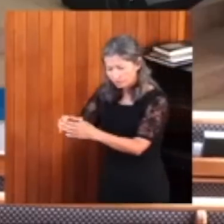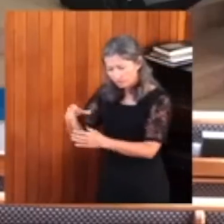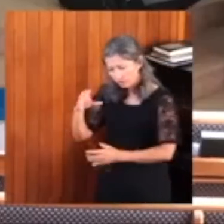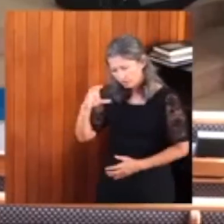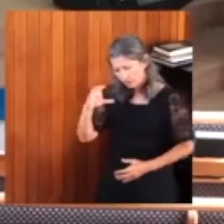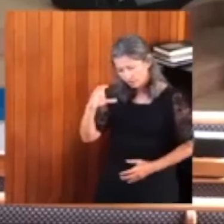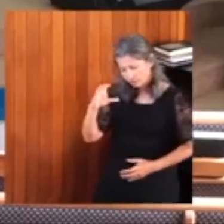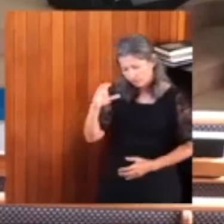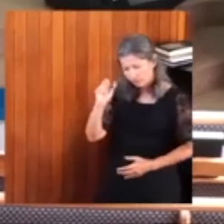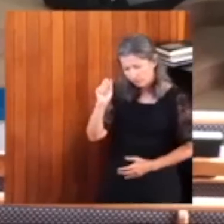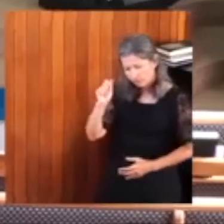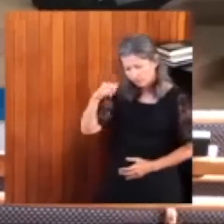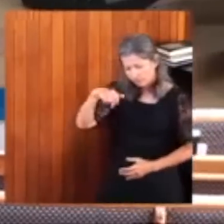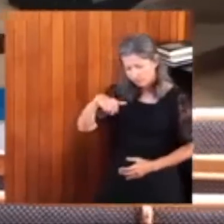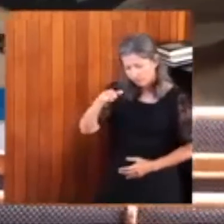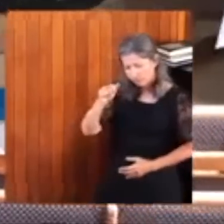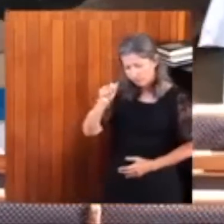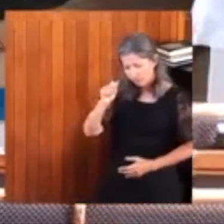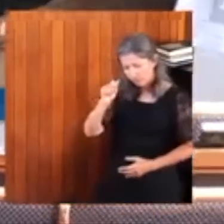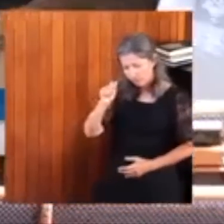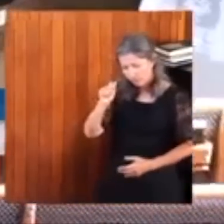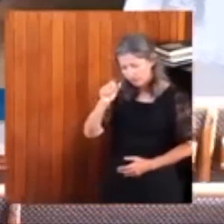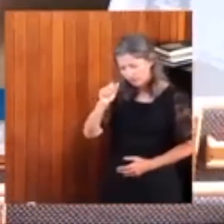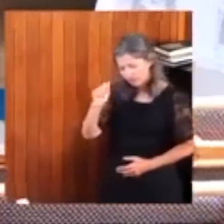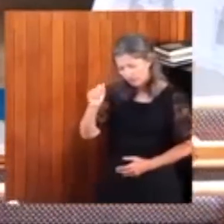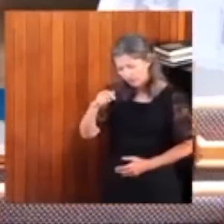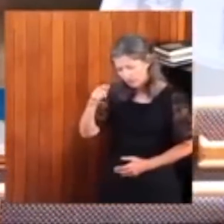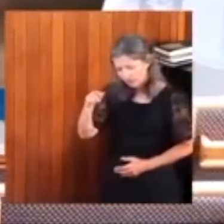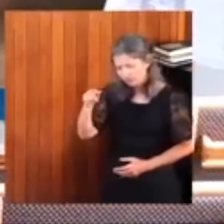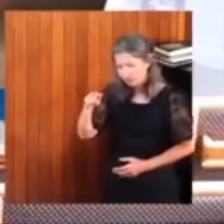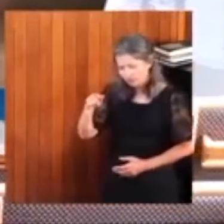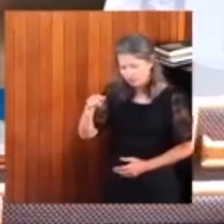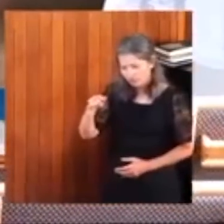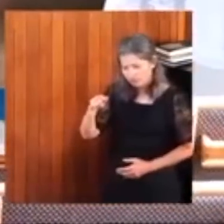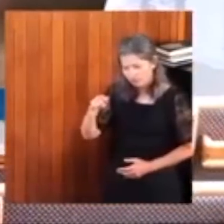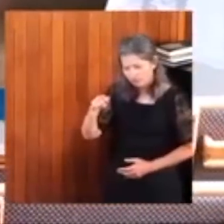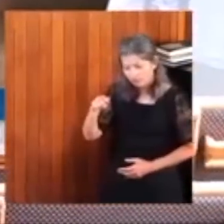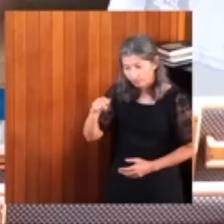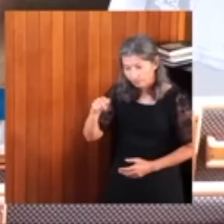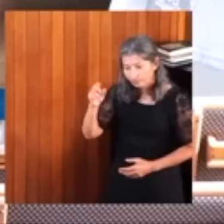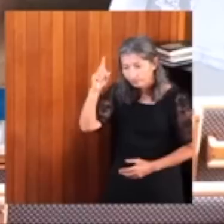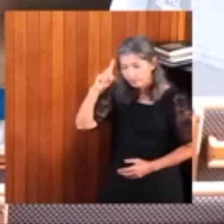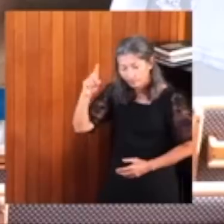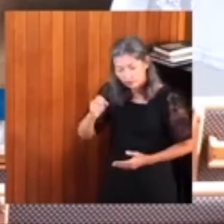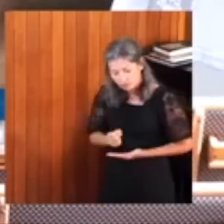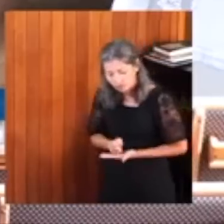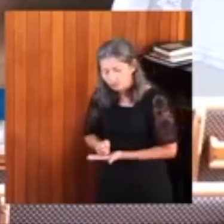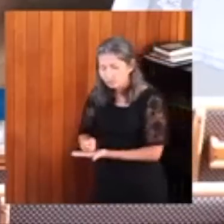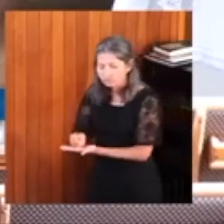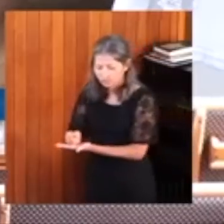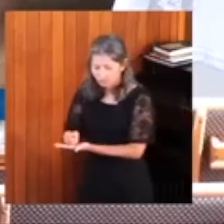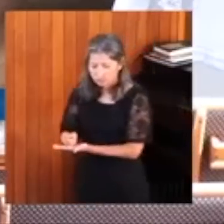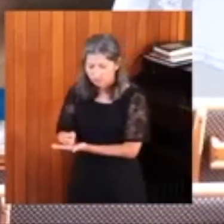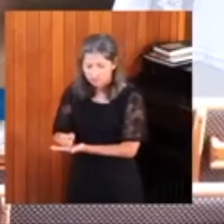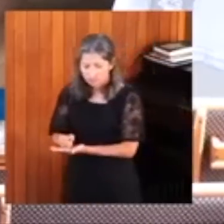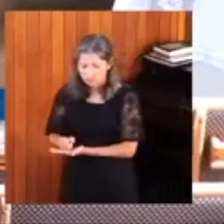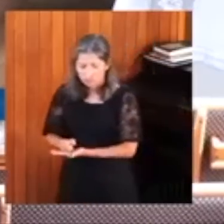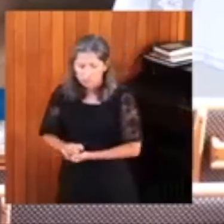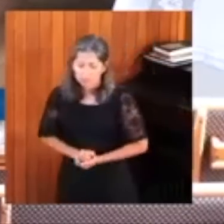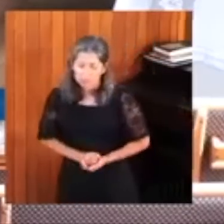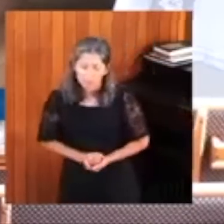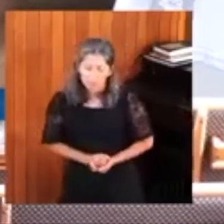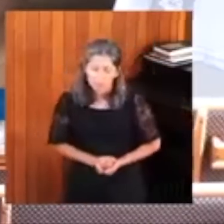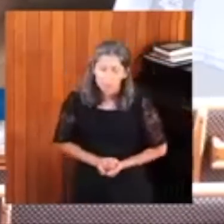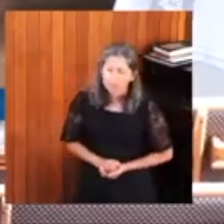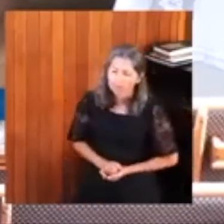pelos comportamentos mais ligados à Babilônia do que a Deus. A pergunta, ela continua. Quem vai